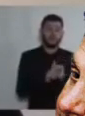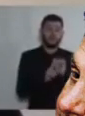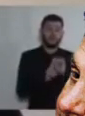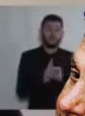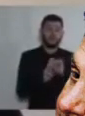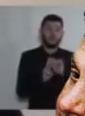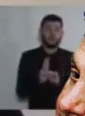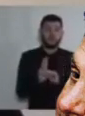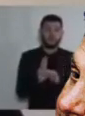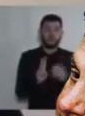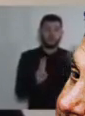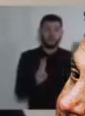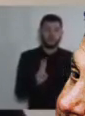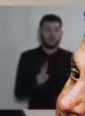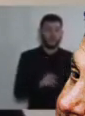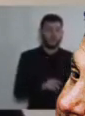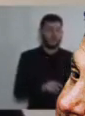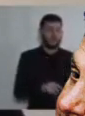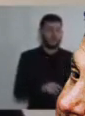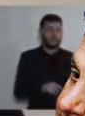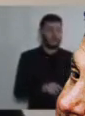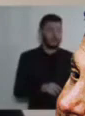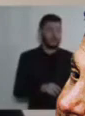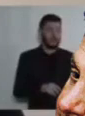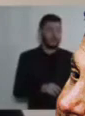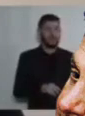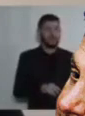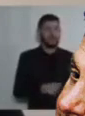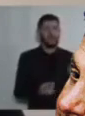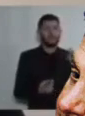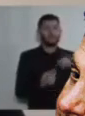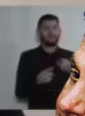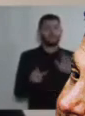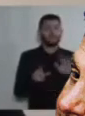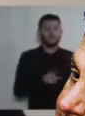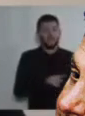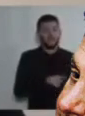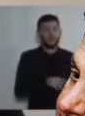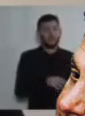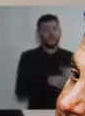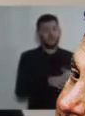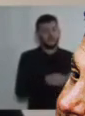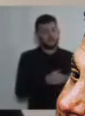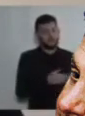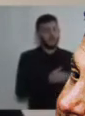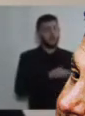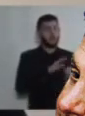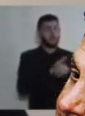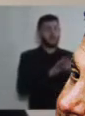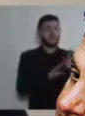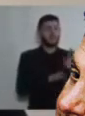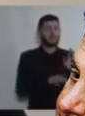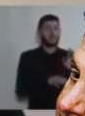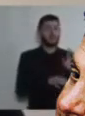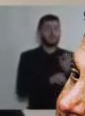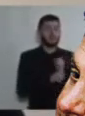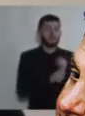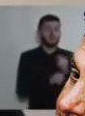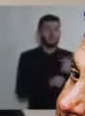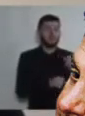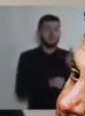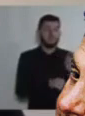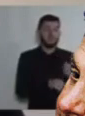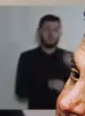Palocci para, na semana do primeiro turno das eleições de 2018, determinar, sem prévio requerimento do